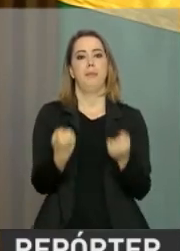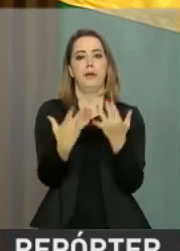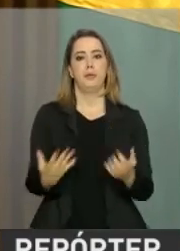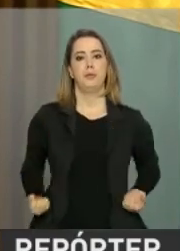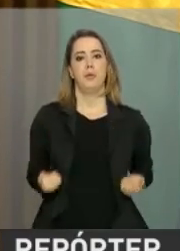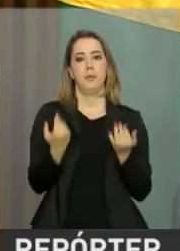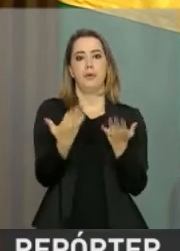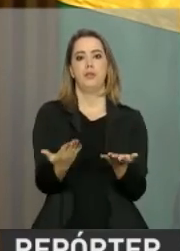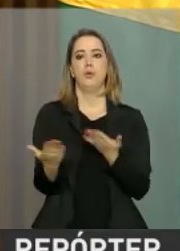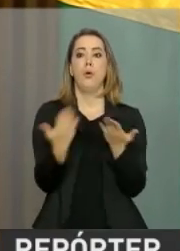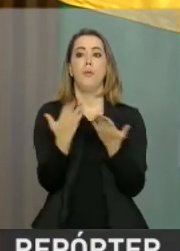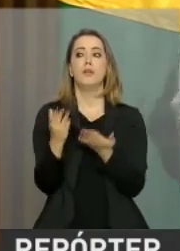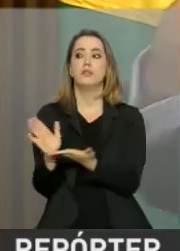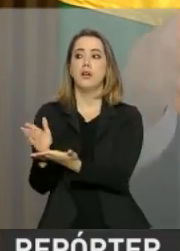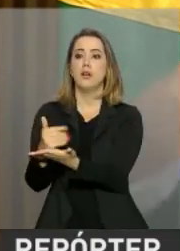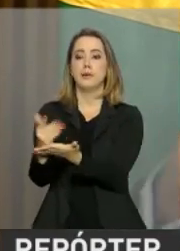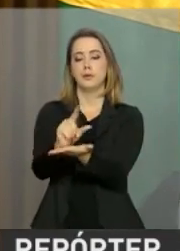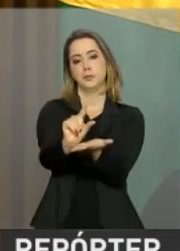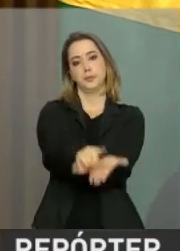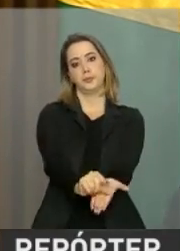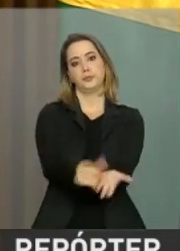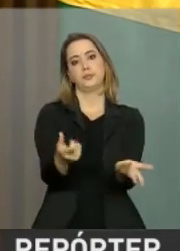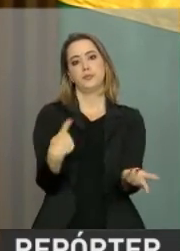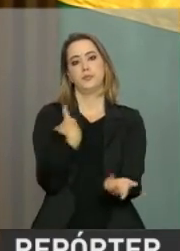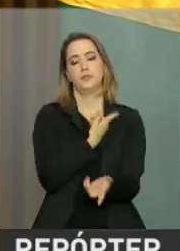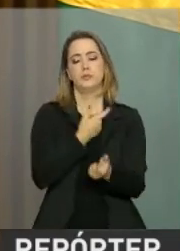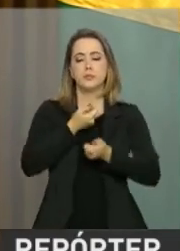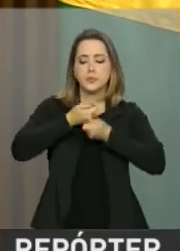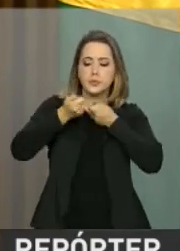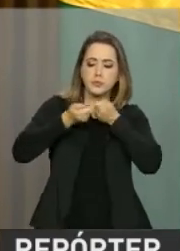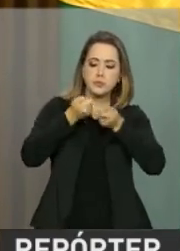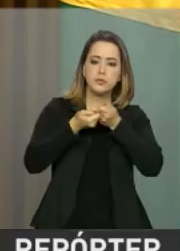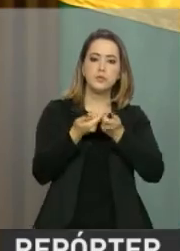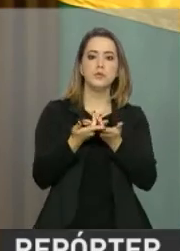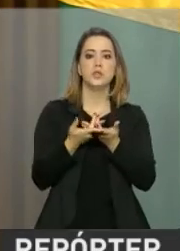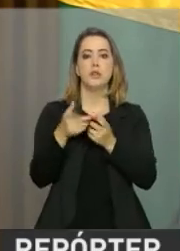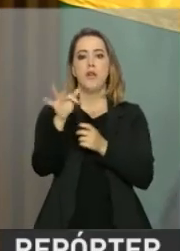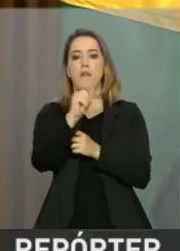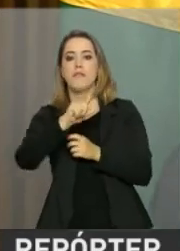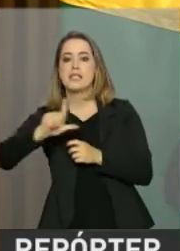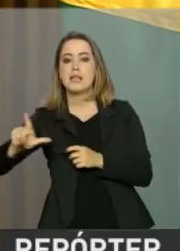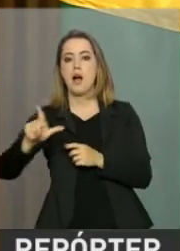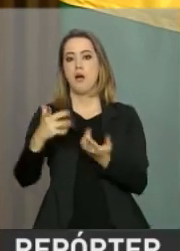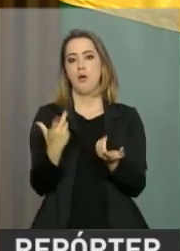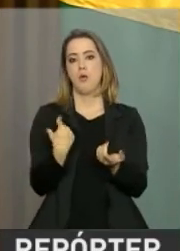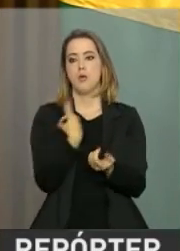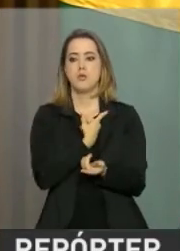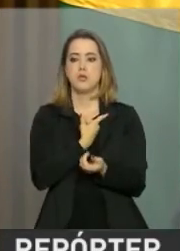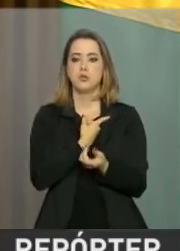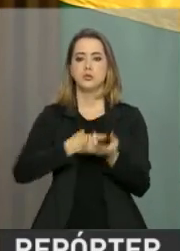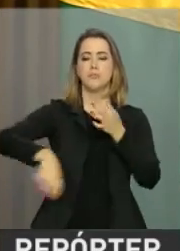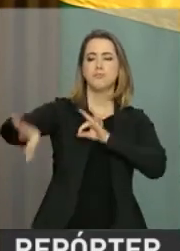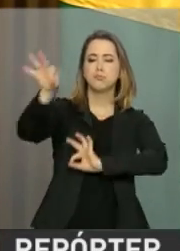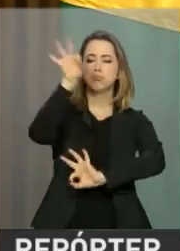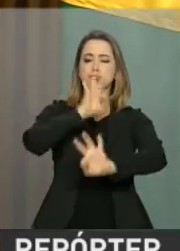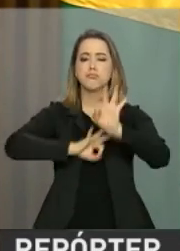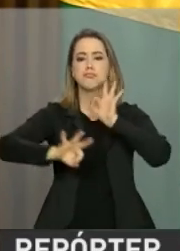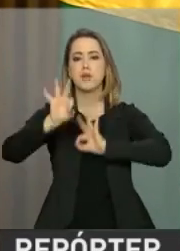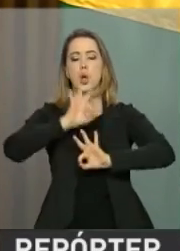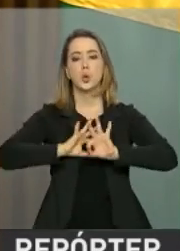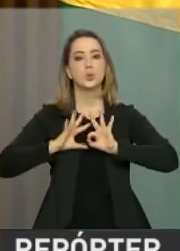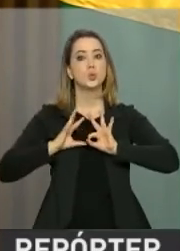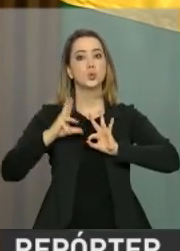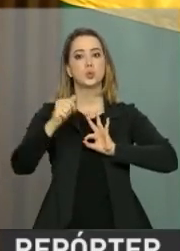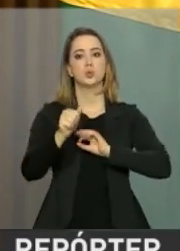instante que nós fazemos um grande ajustamento fiscal uma grande é fórmula de readequação por exemplo da